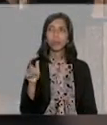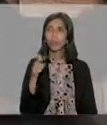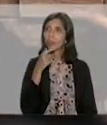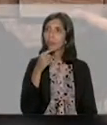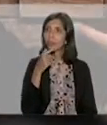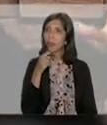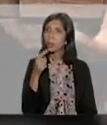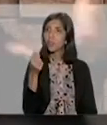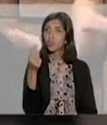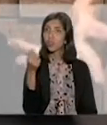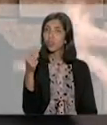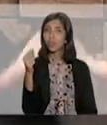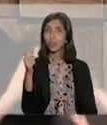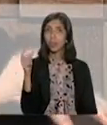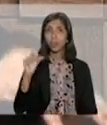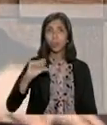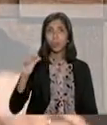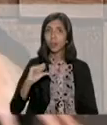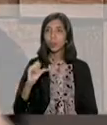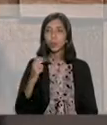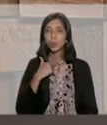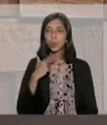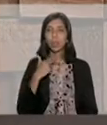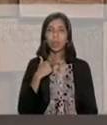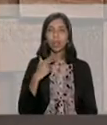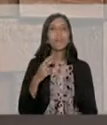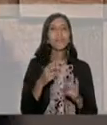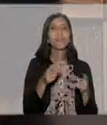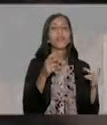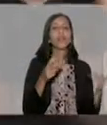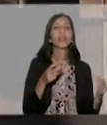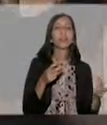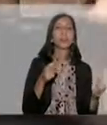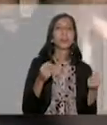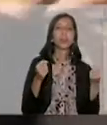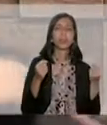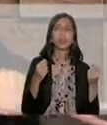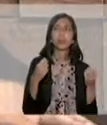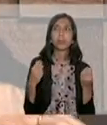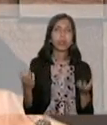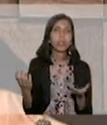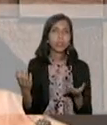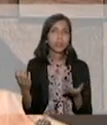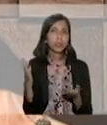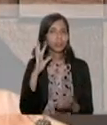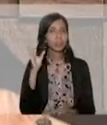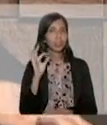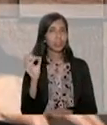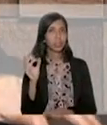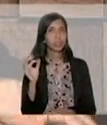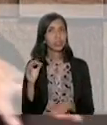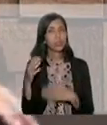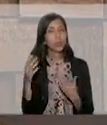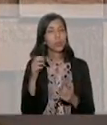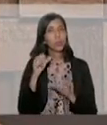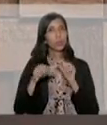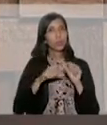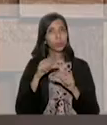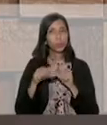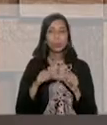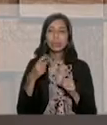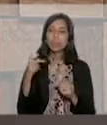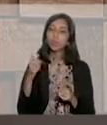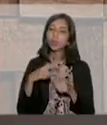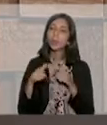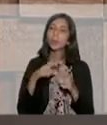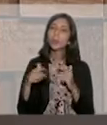cara que estava com situação financeira ruim não pudesse vender seus poderes, né? Então, por quê? Para quê? Então, a gente deslocou e viu